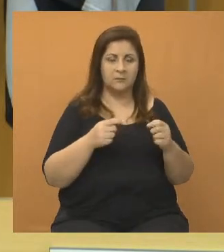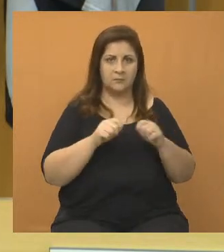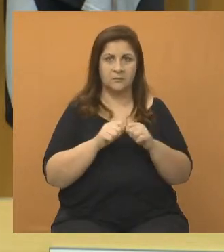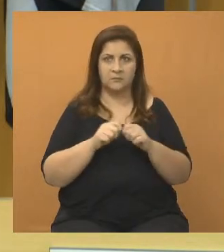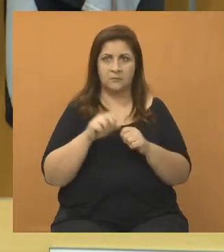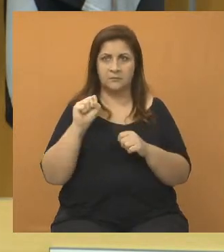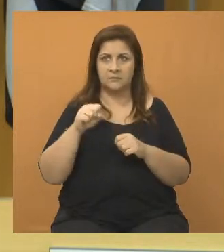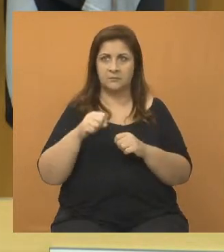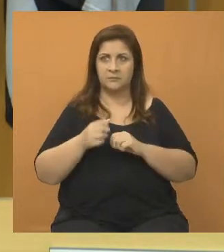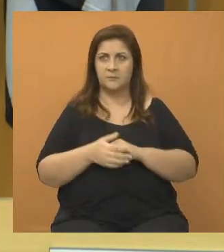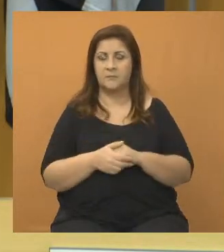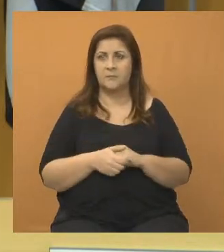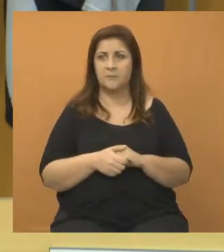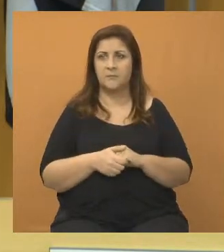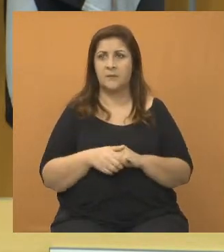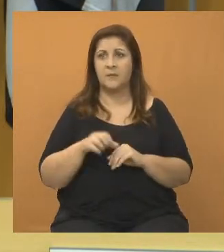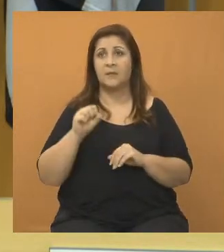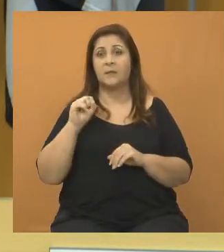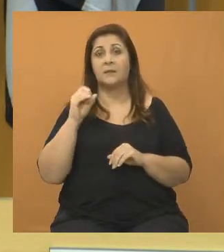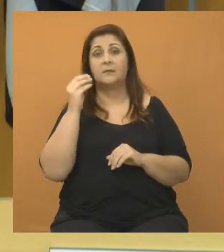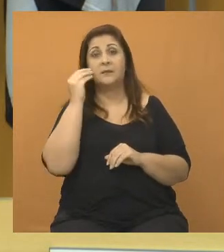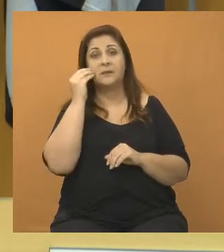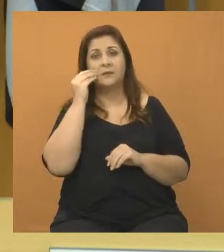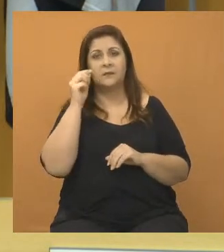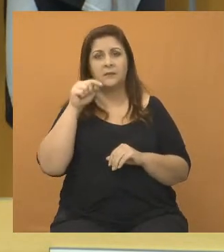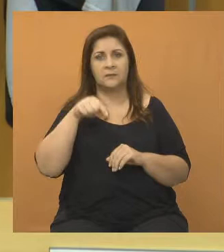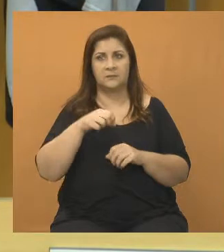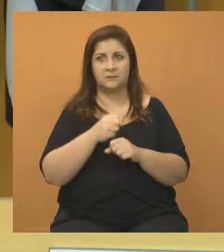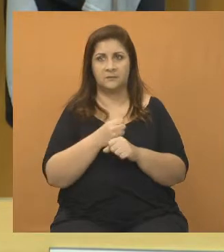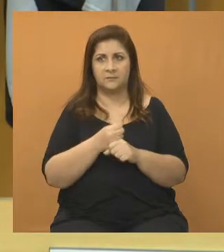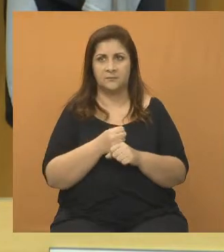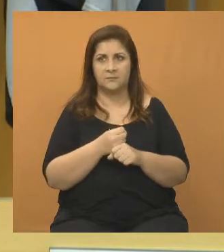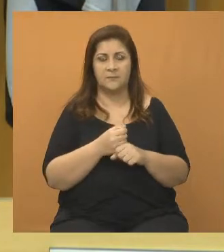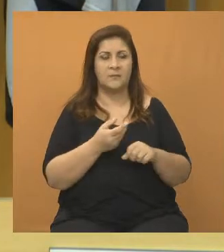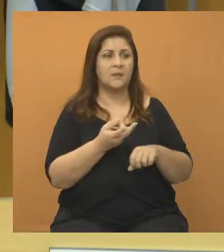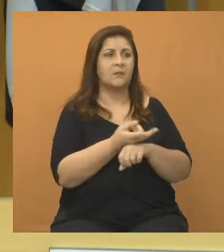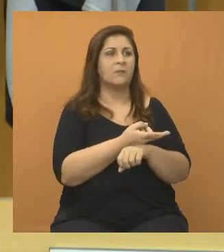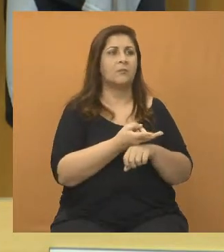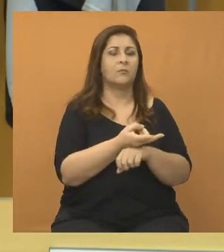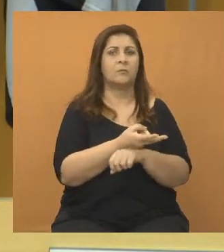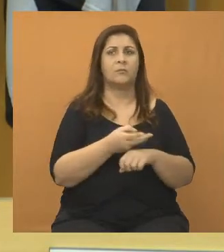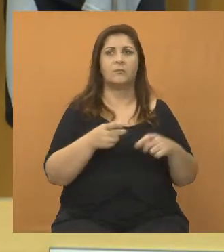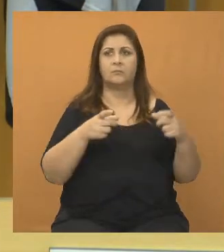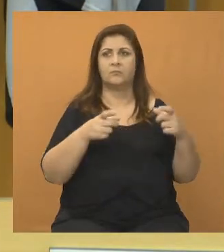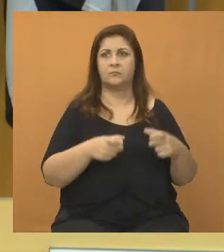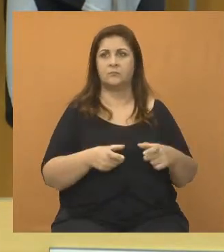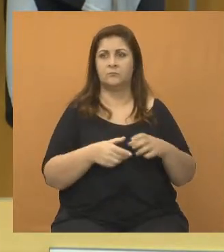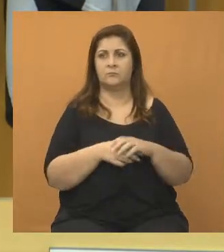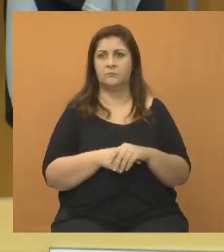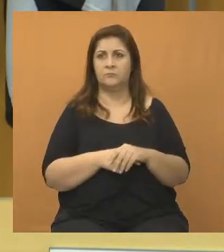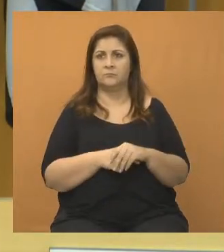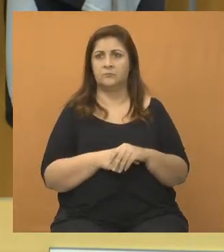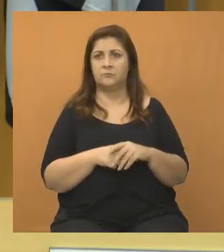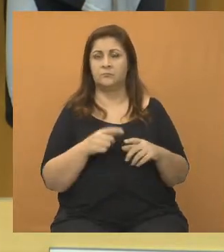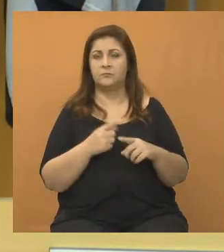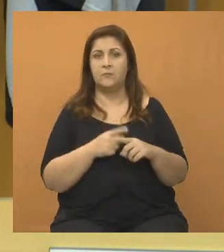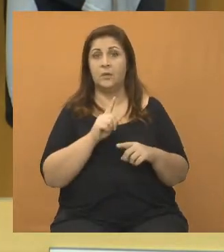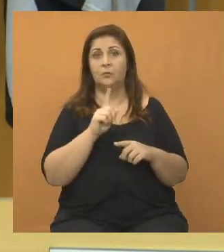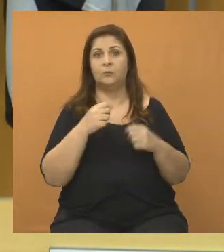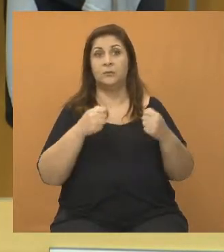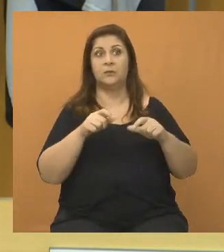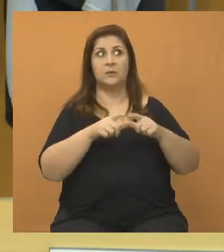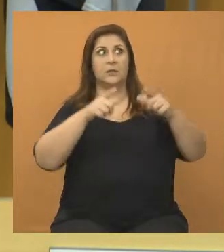entra, se possível, ainda esse ano, né? A área a gente já está escolhendo, tem algumas áreas públicas, como não era uma área muito grande,